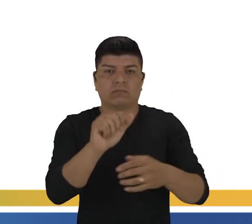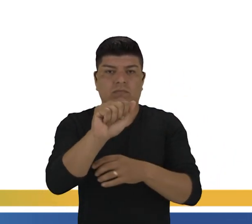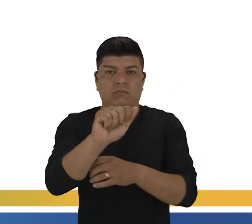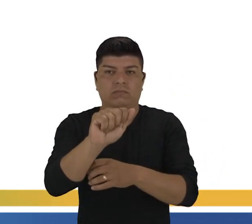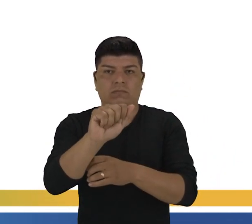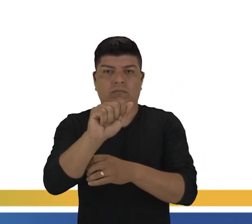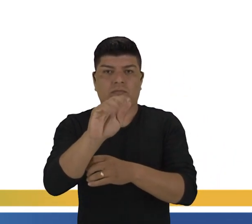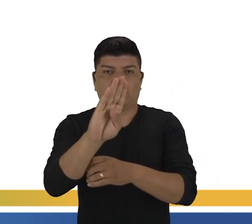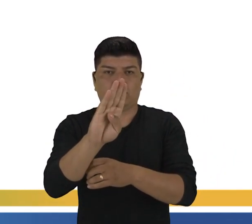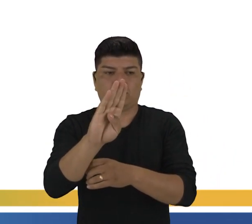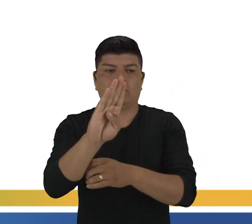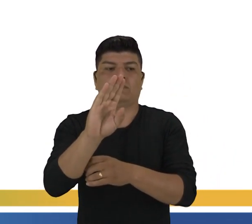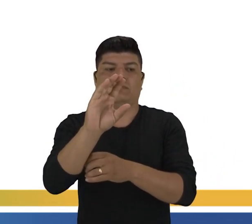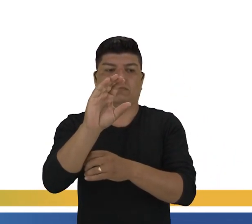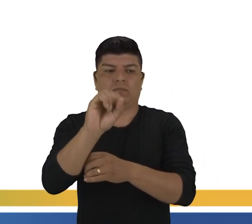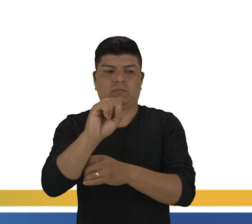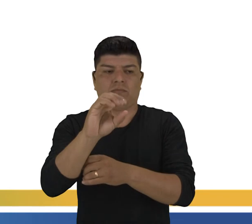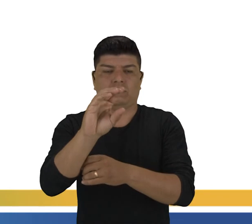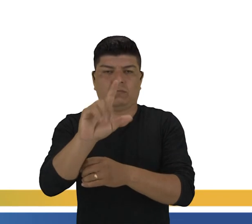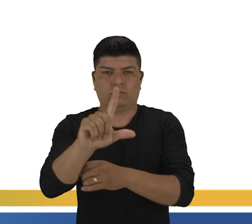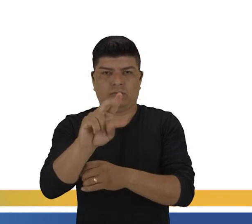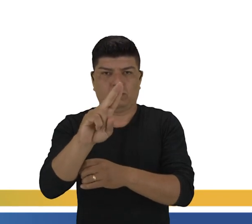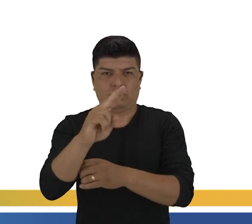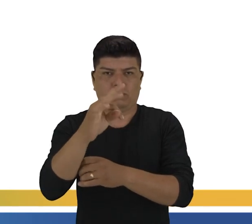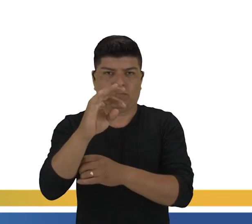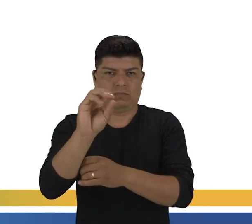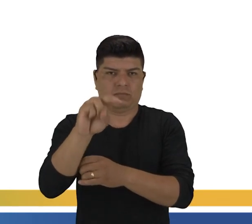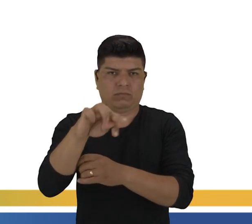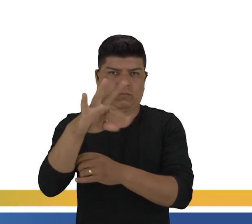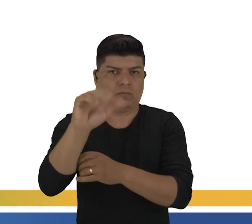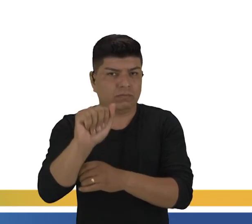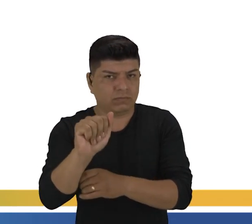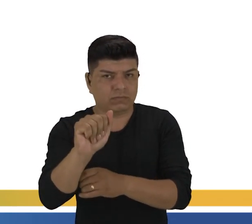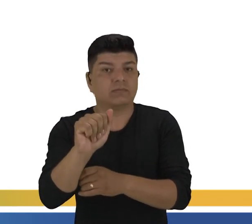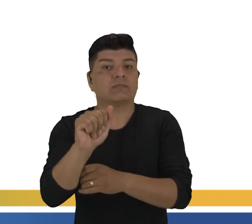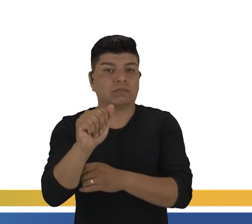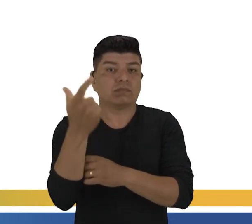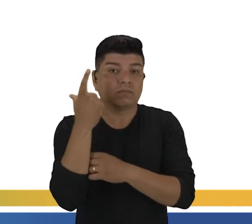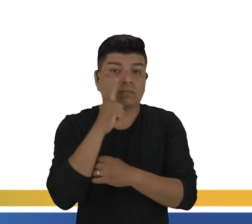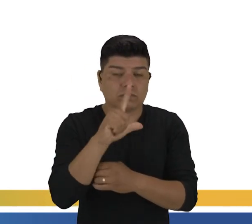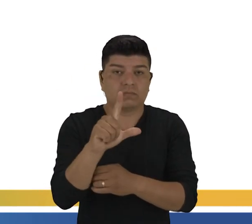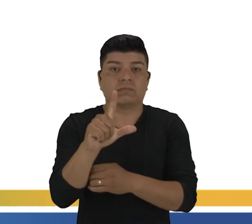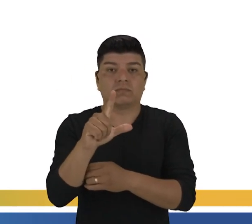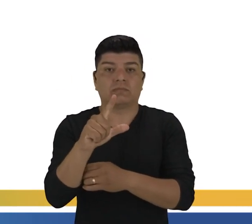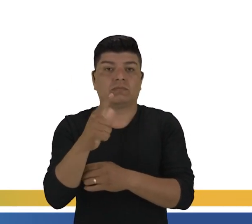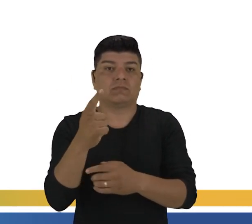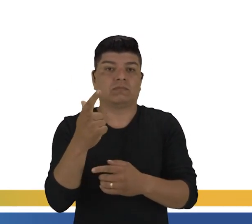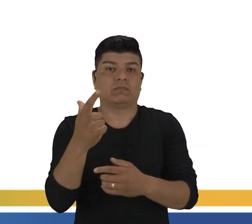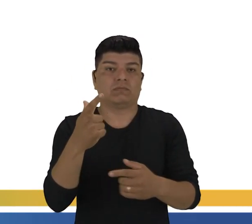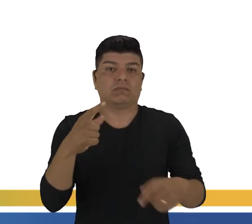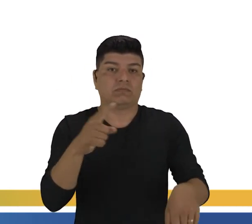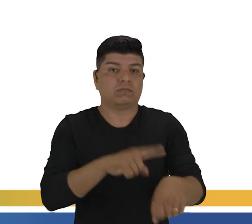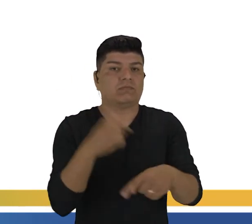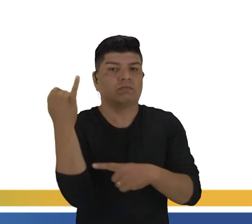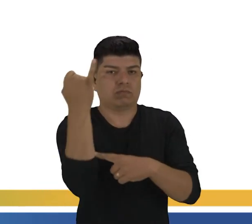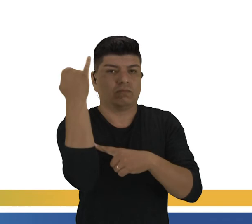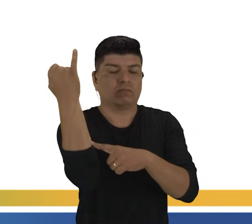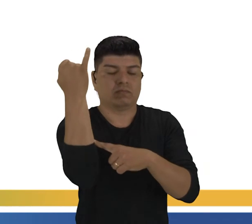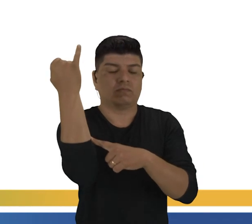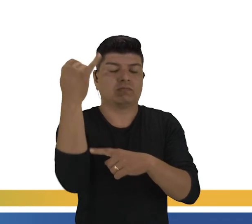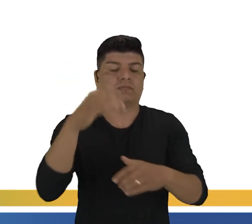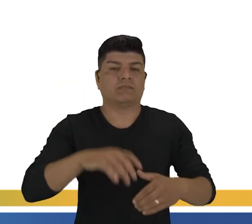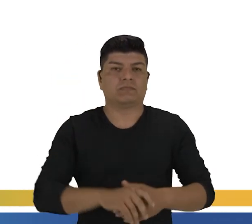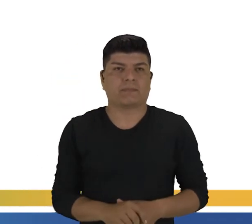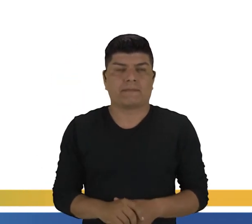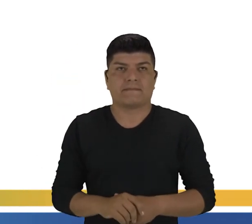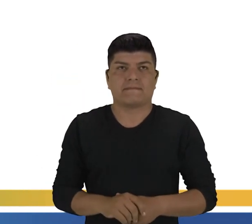abolicionista ganhou força entre esses intelectuais, que foram os grandes mentores desse momento.